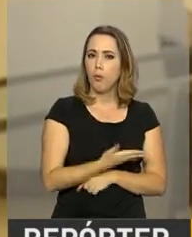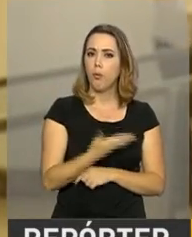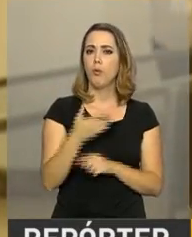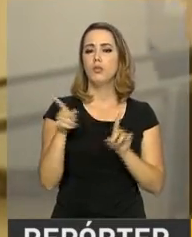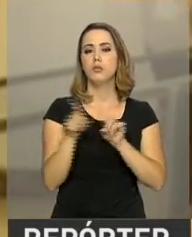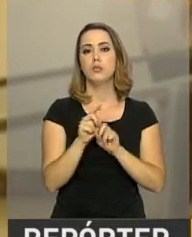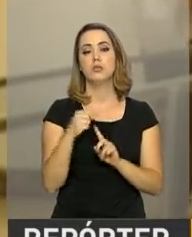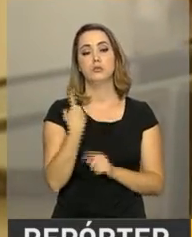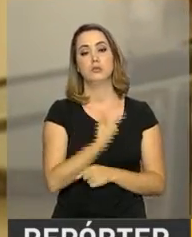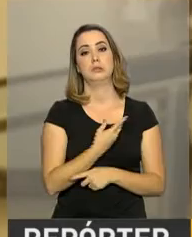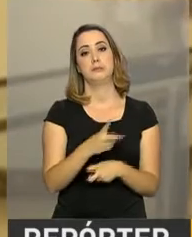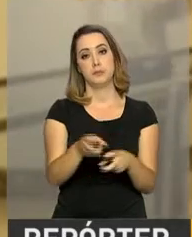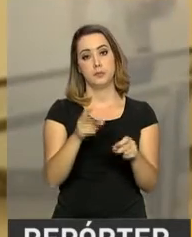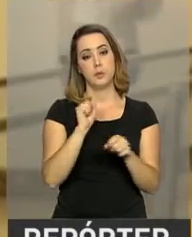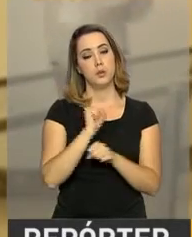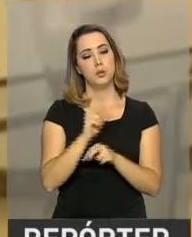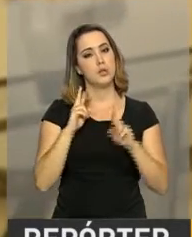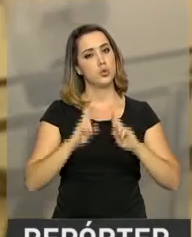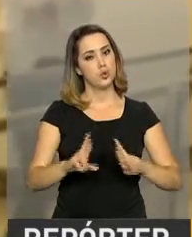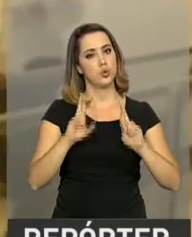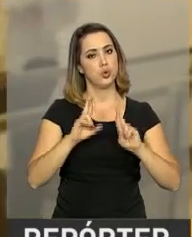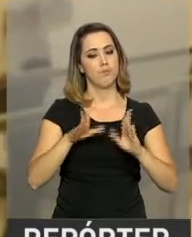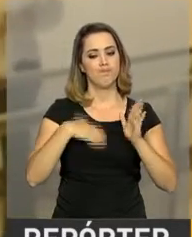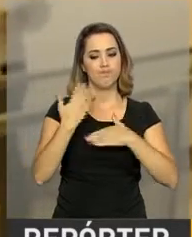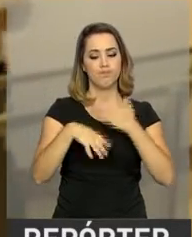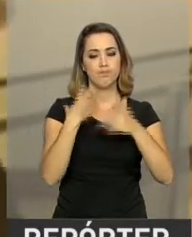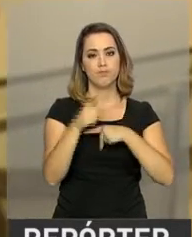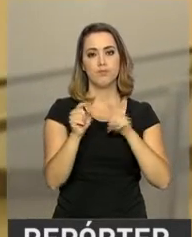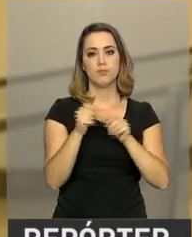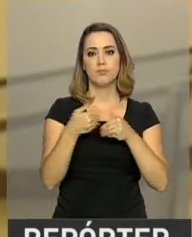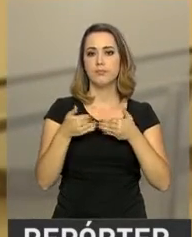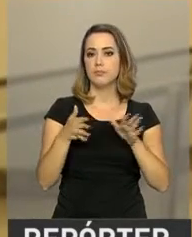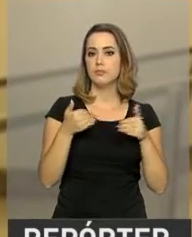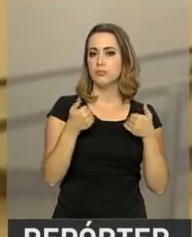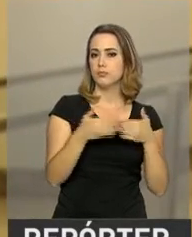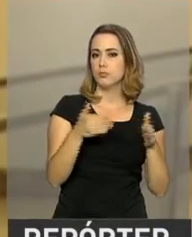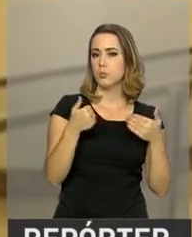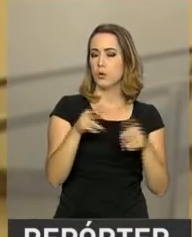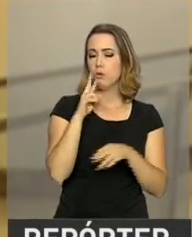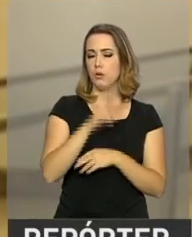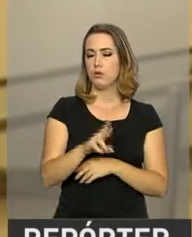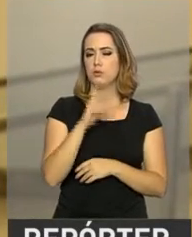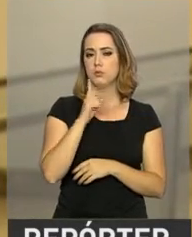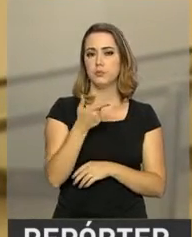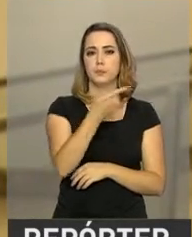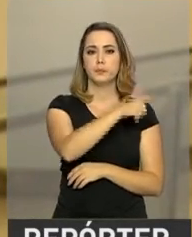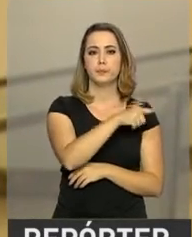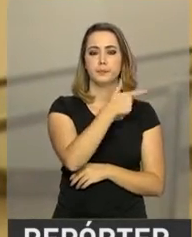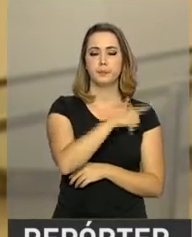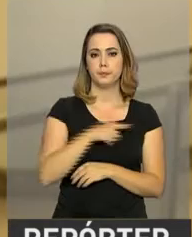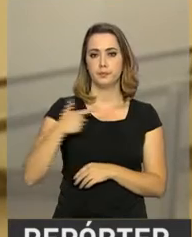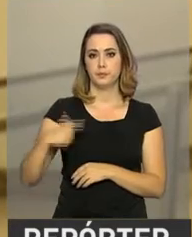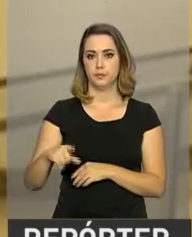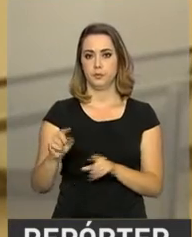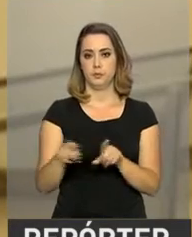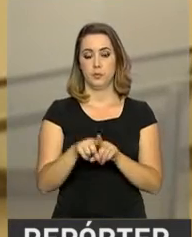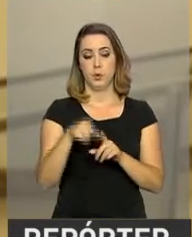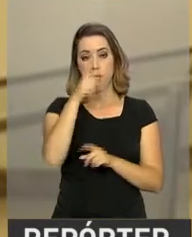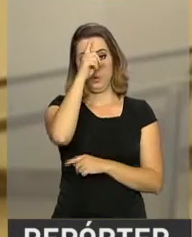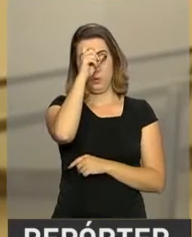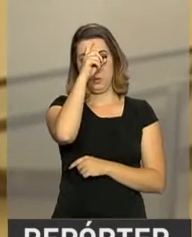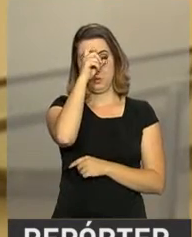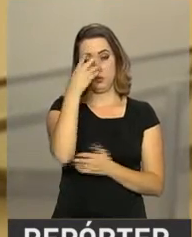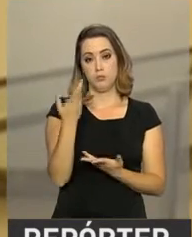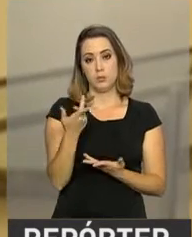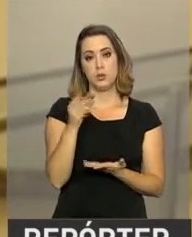ea gente espera é dar continuidade na perspectiva de ampliar esses resultados nem pra outros unidades para outros hospitais que não foram